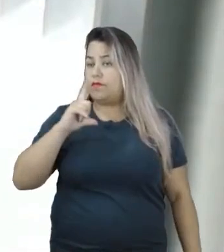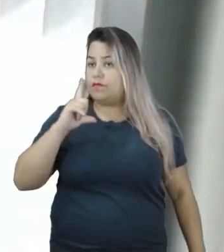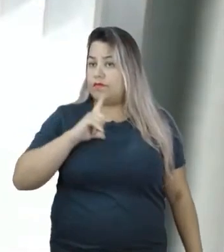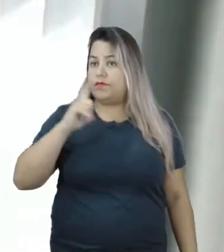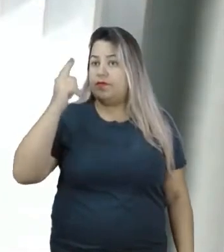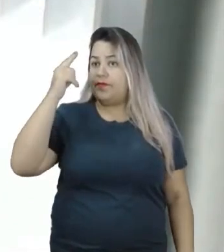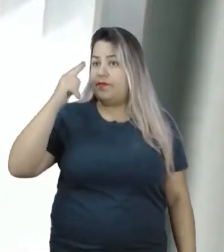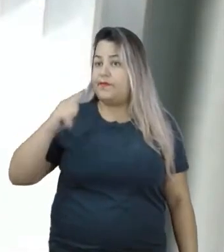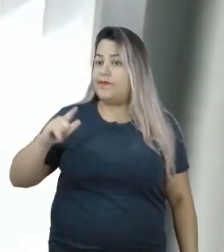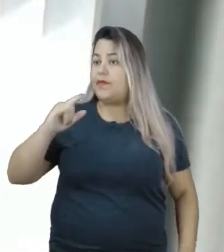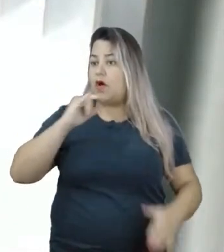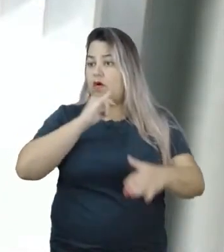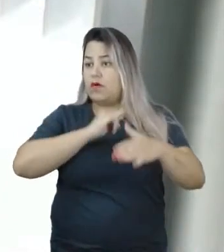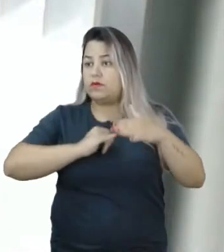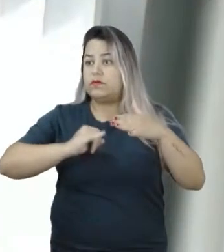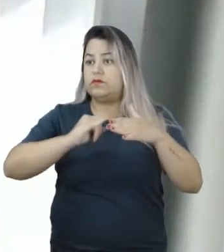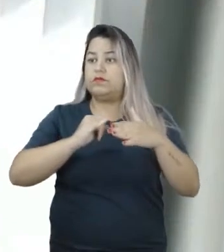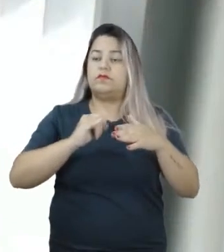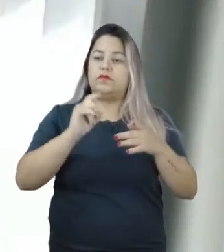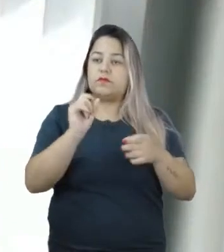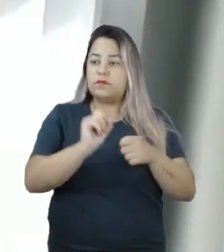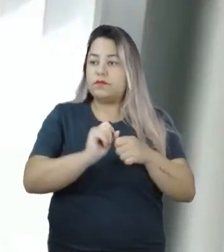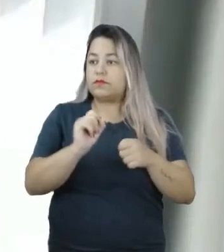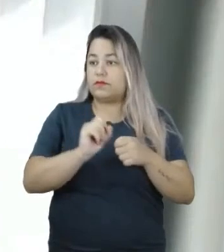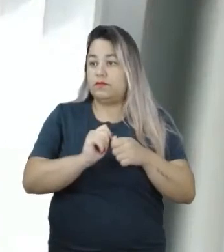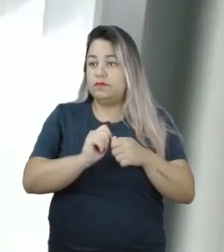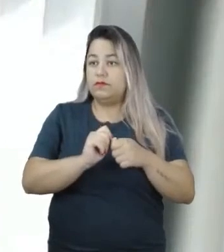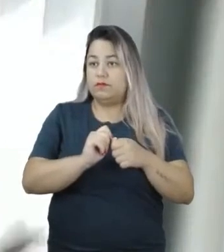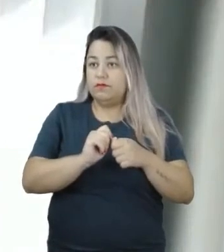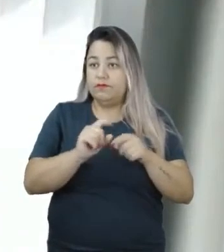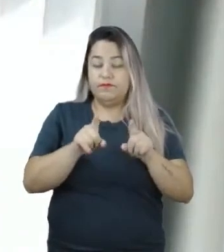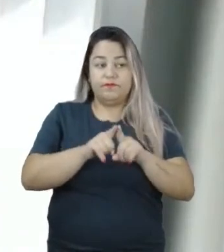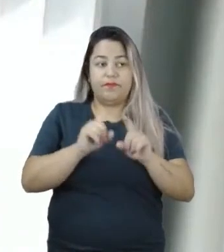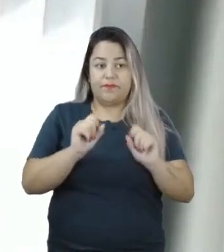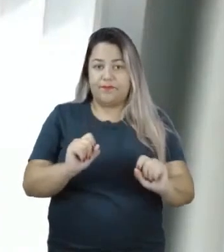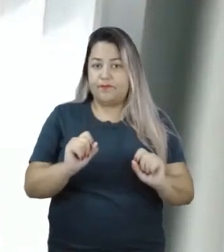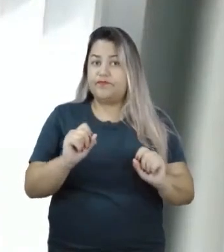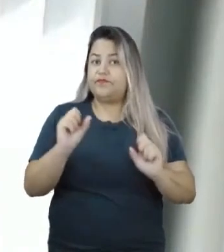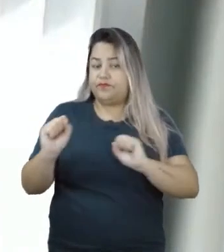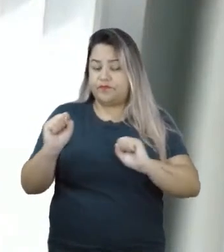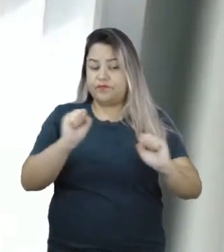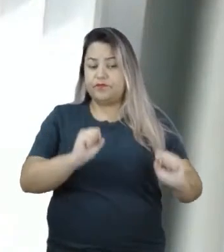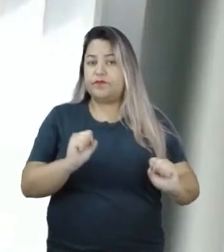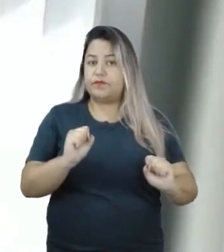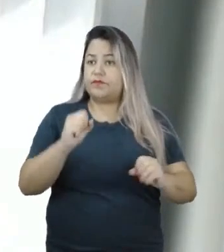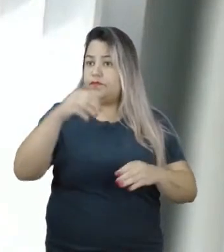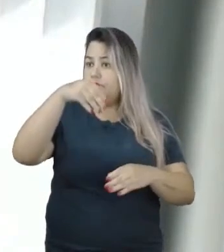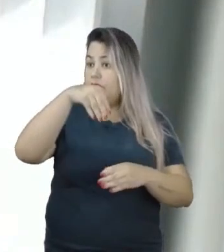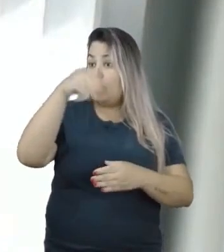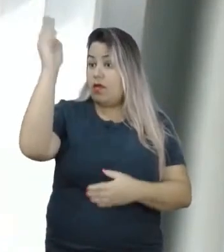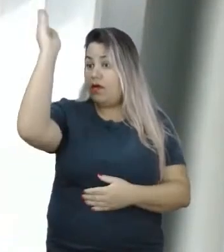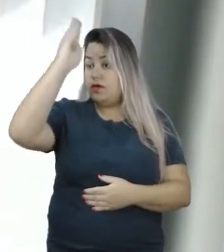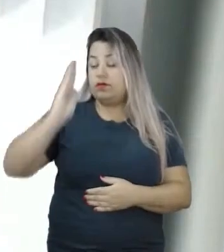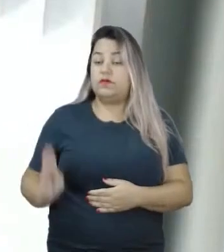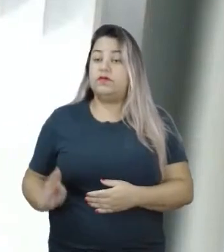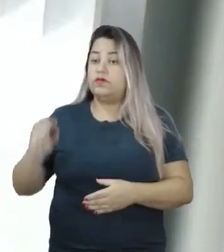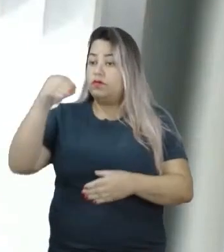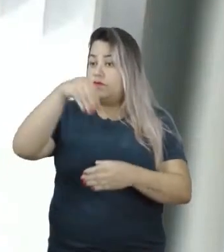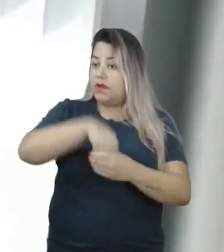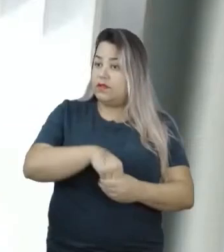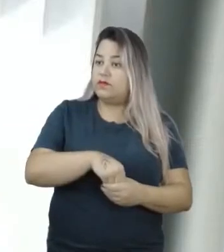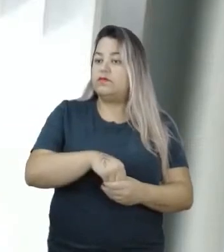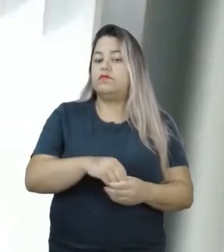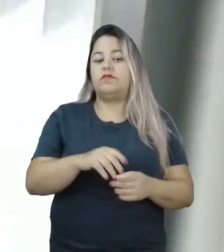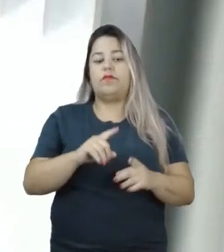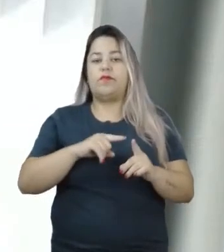outra instituição para produzir lá fora o que podia ter sido produzido aqui no Brasil. Então, o aumento